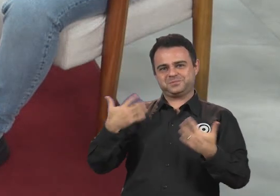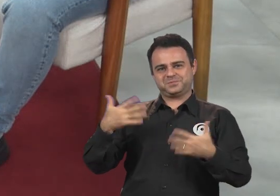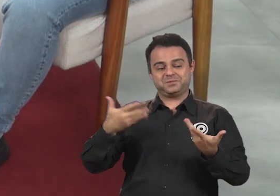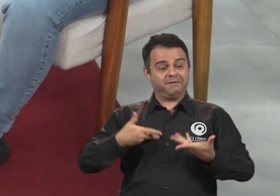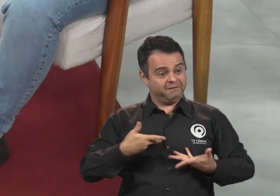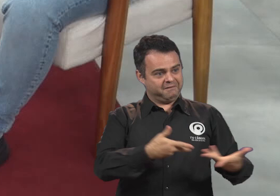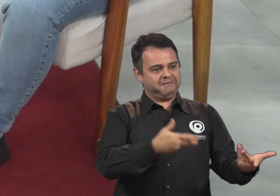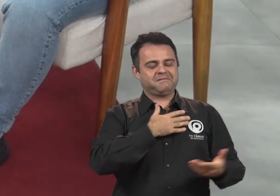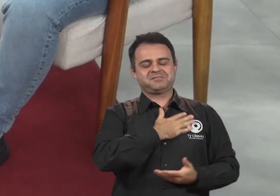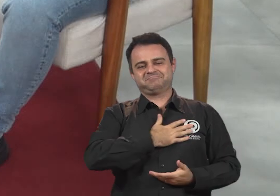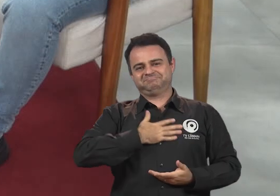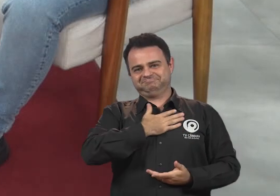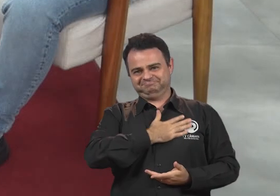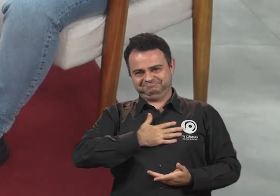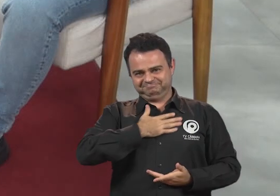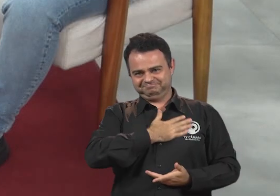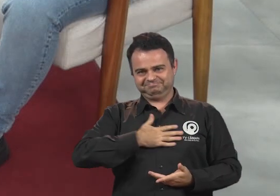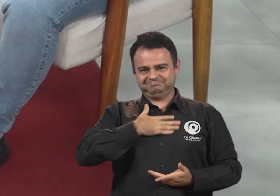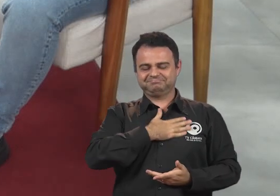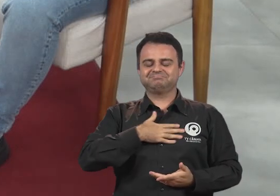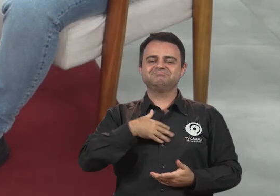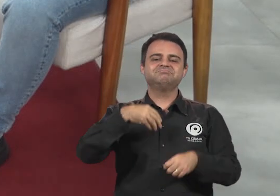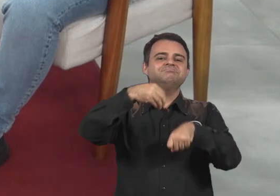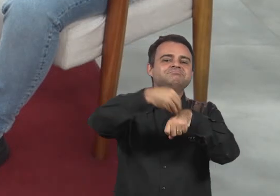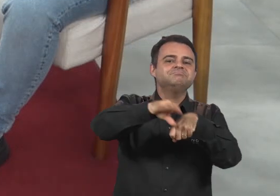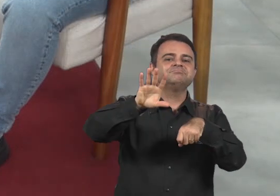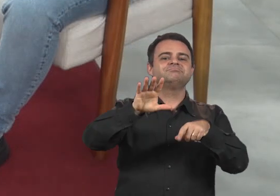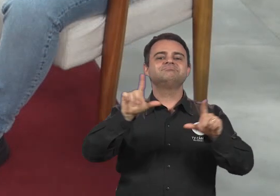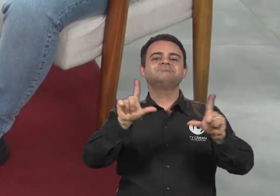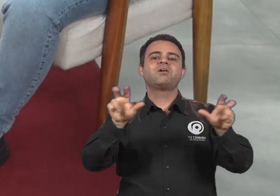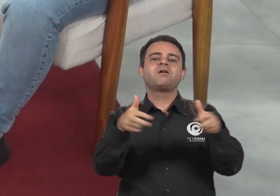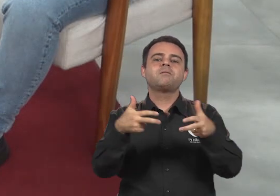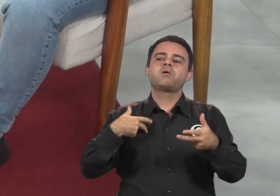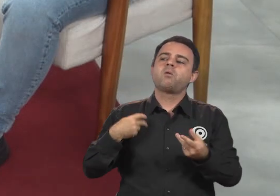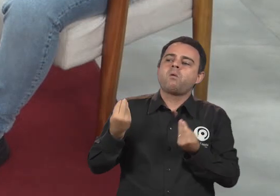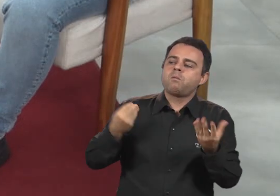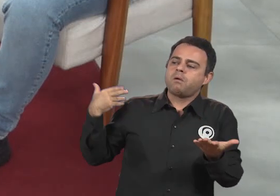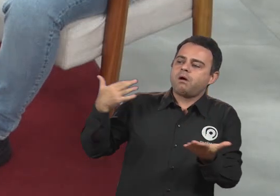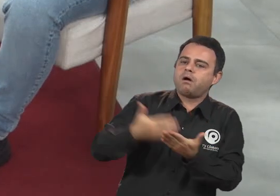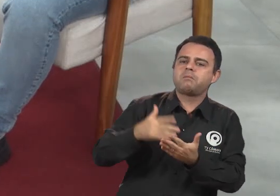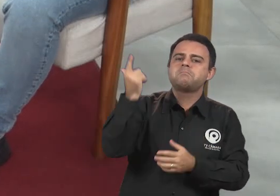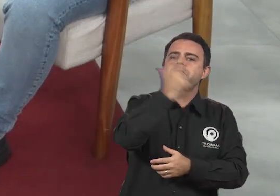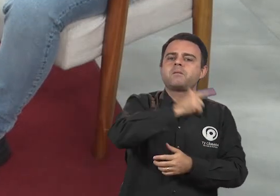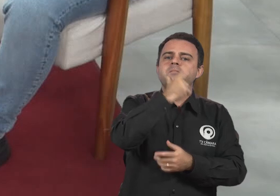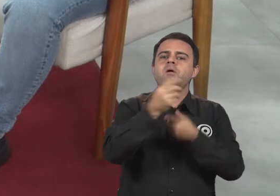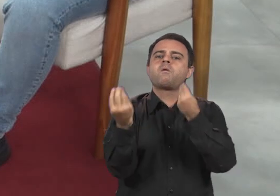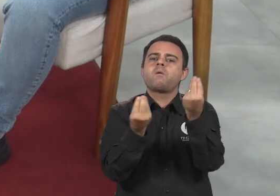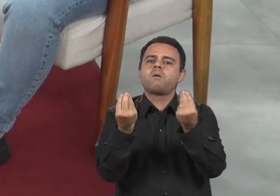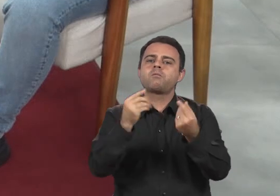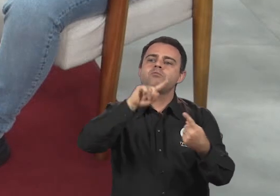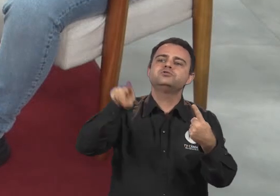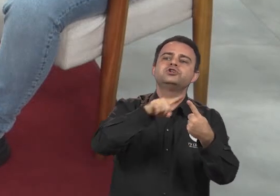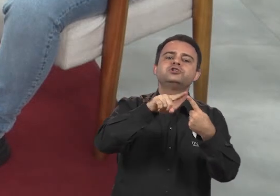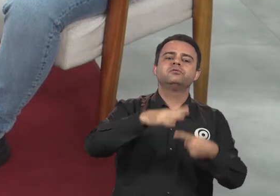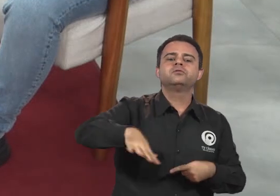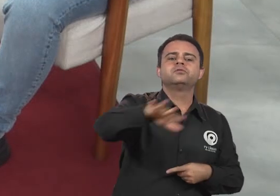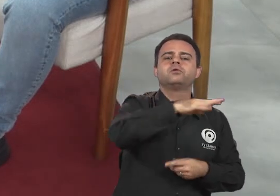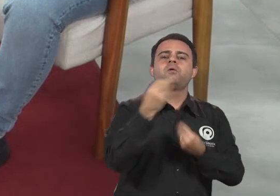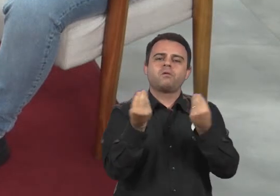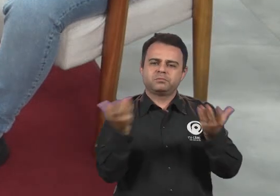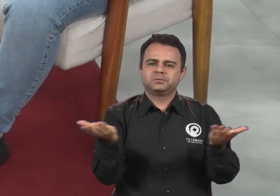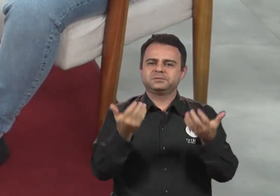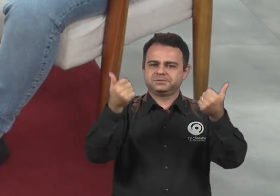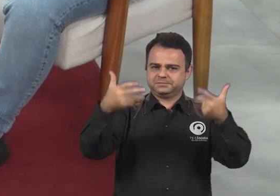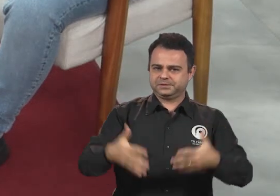aqui na TV Câmara, poder falar um pouquinho do nosso trabalho, como que a gente chegou até aqui e os nossos objetivos para a cidade. Tá certo. Bom, quem acompanha aqui